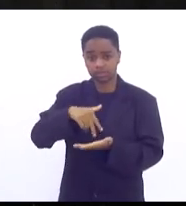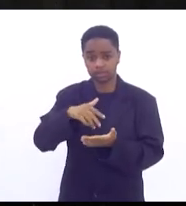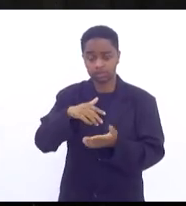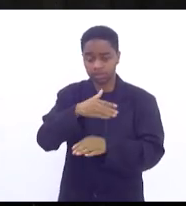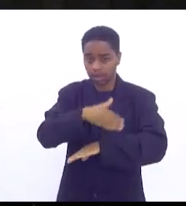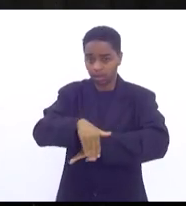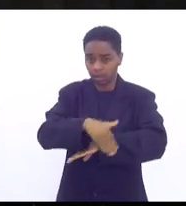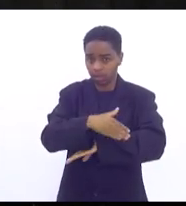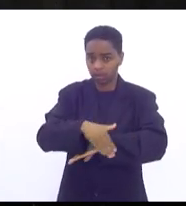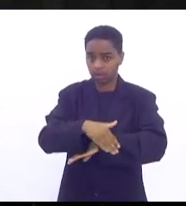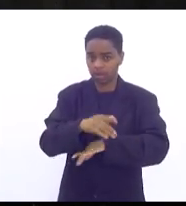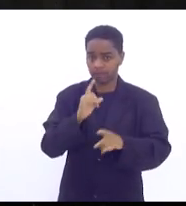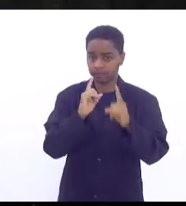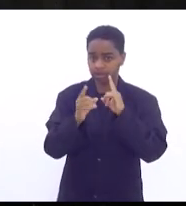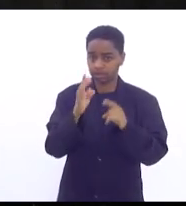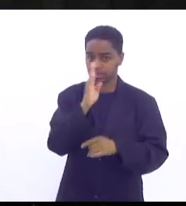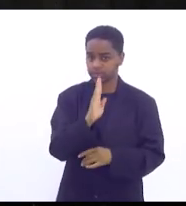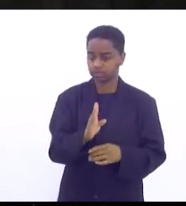Brasil.